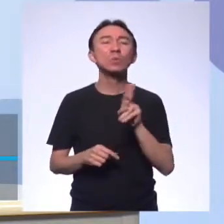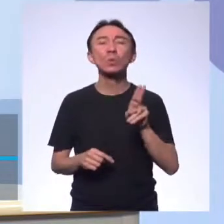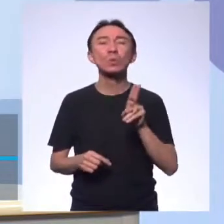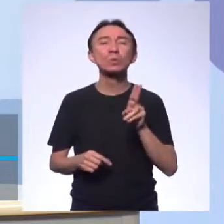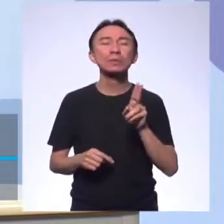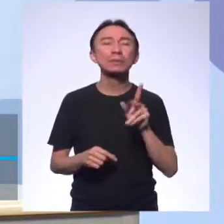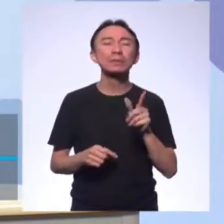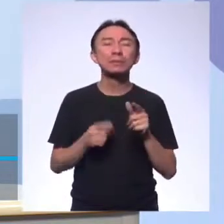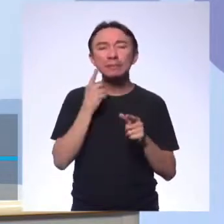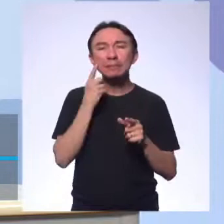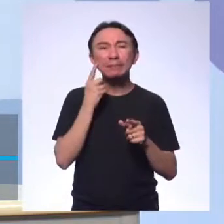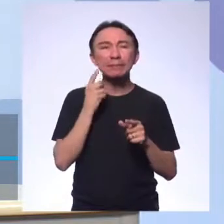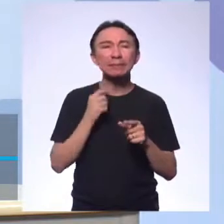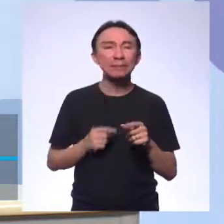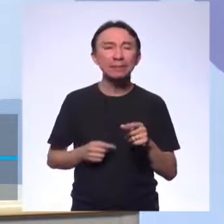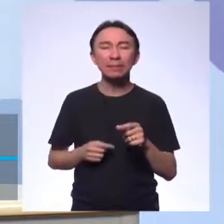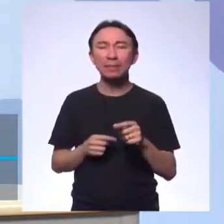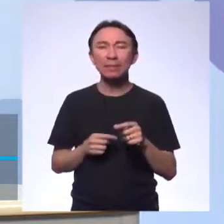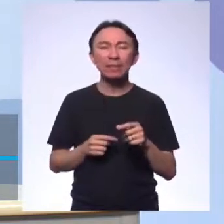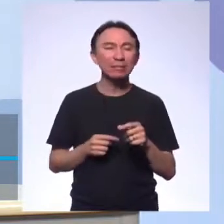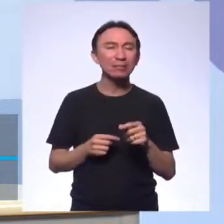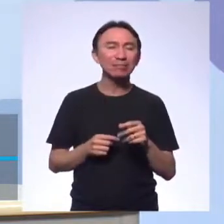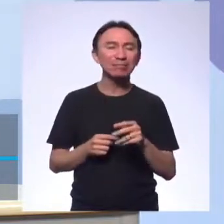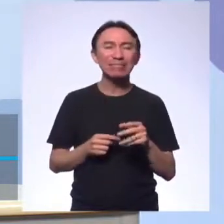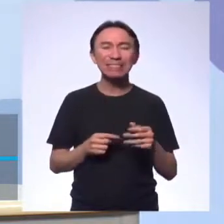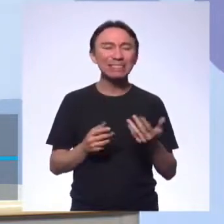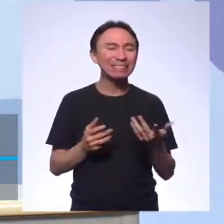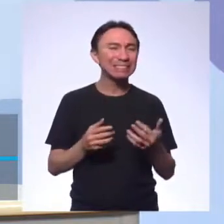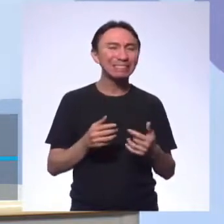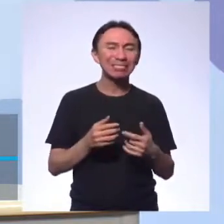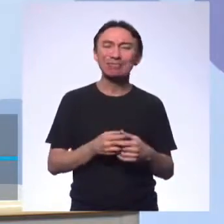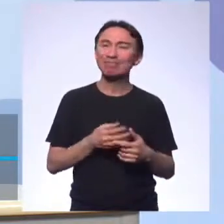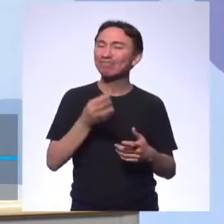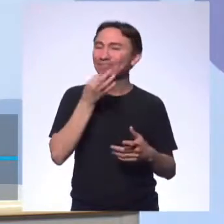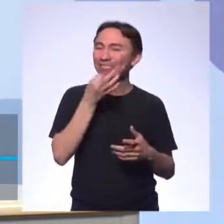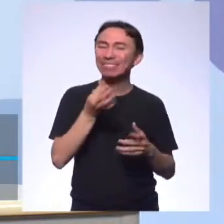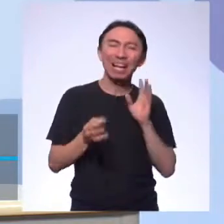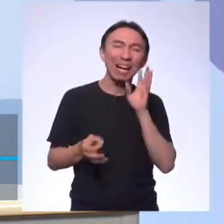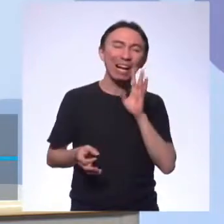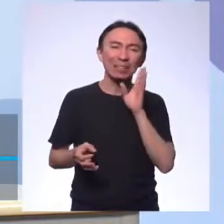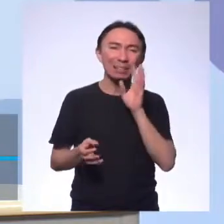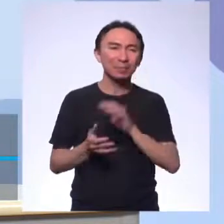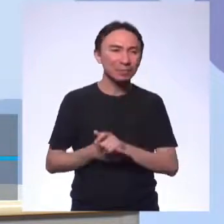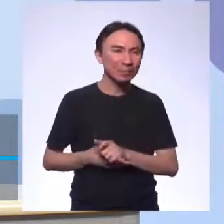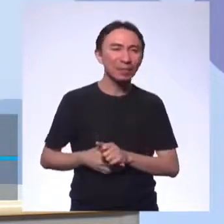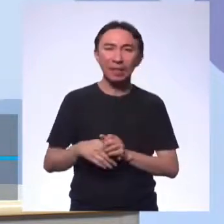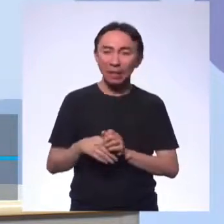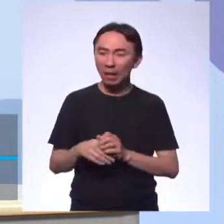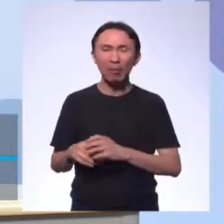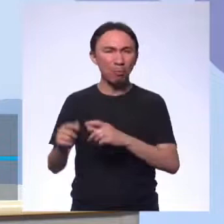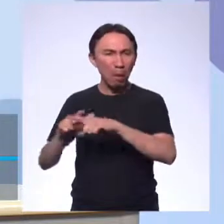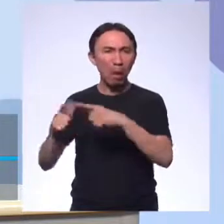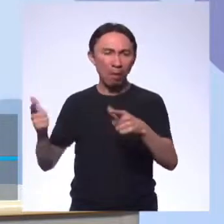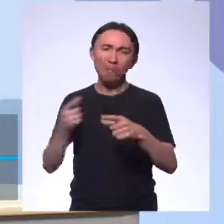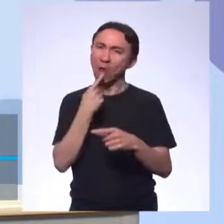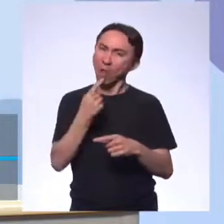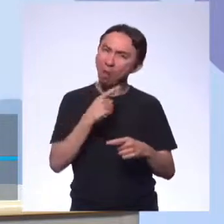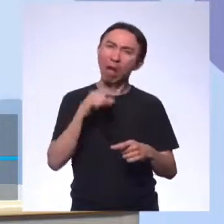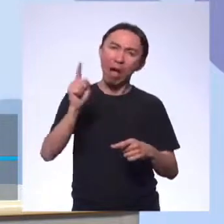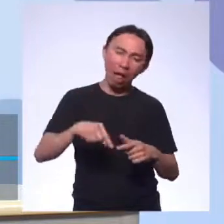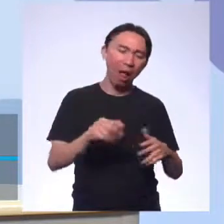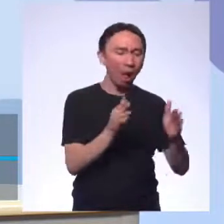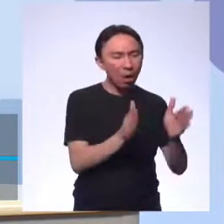aqui, para facilitar o estudo, mas eu já perdi o comentário muito legal da professora aqui, mas a grande maioria colocou que se organizar, né, para